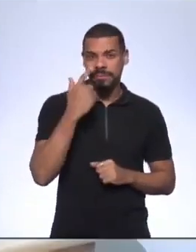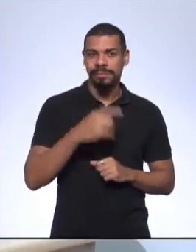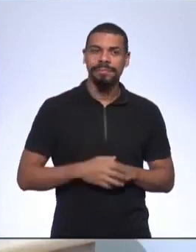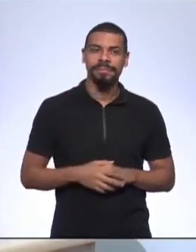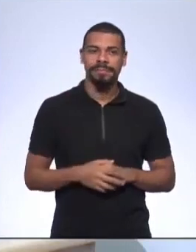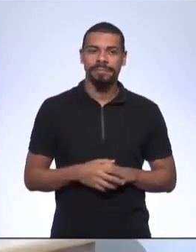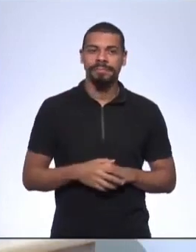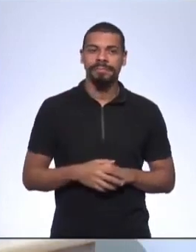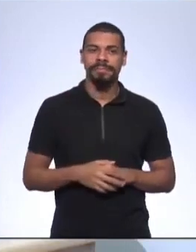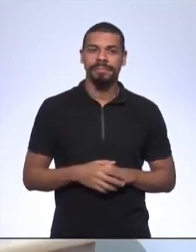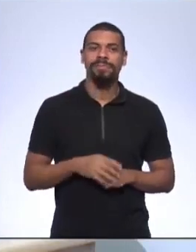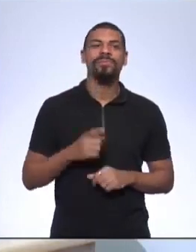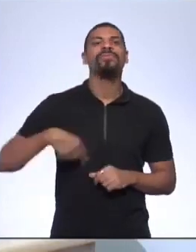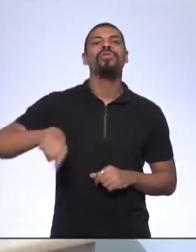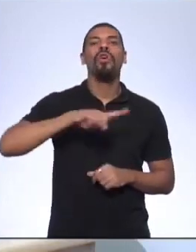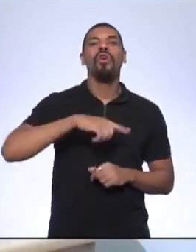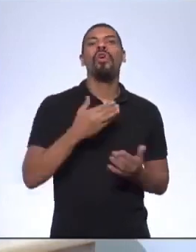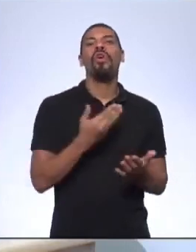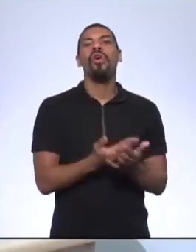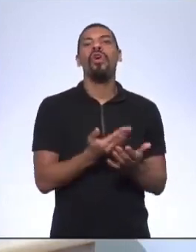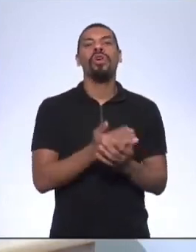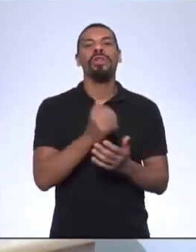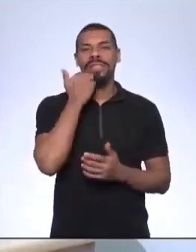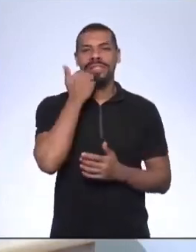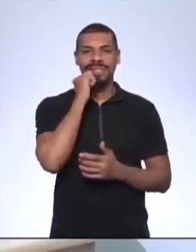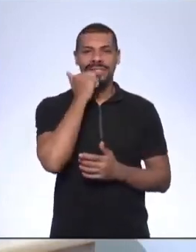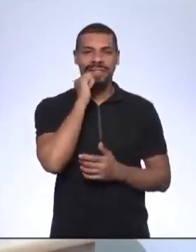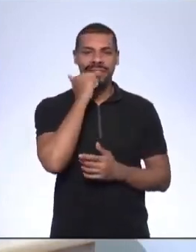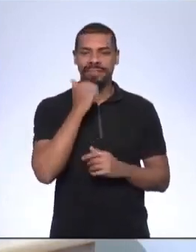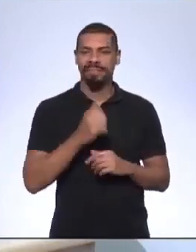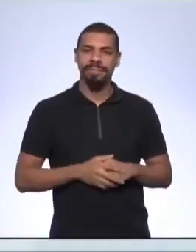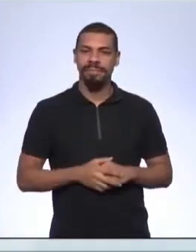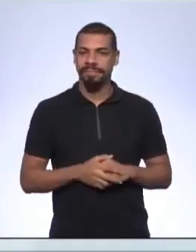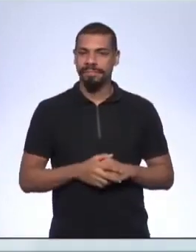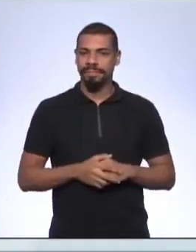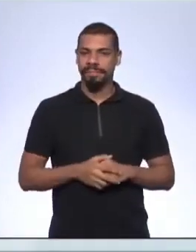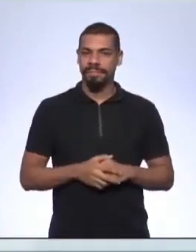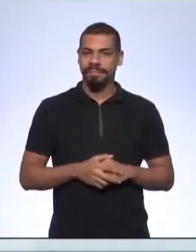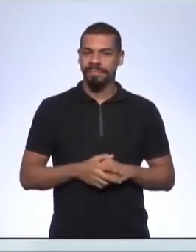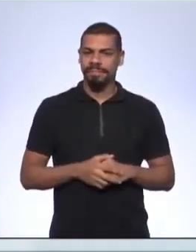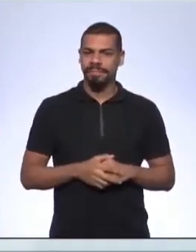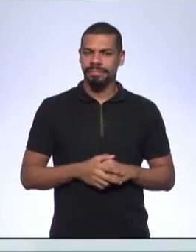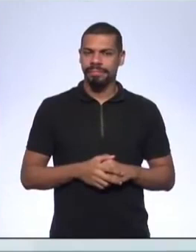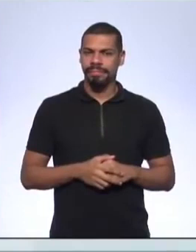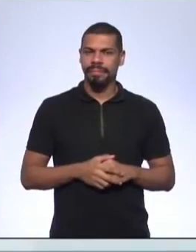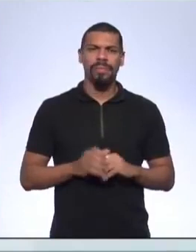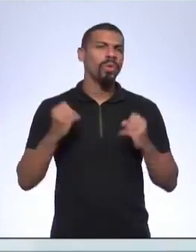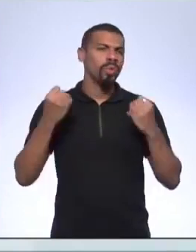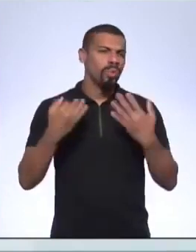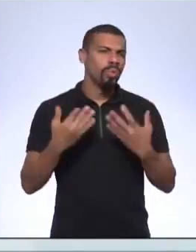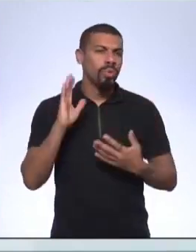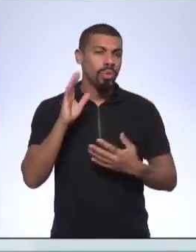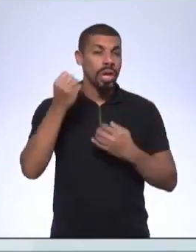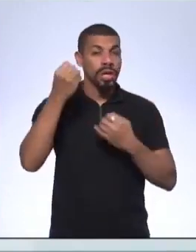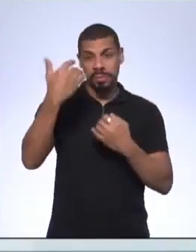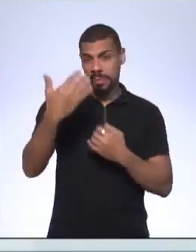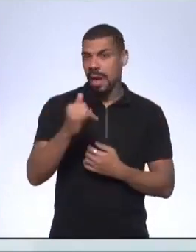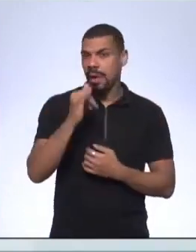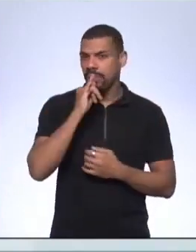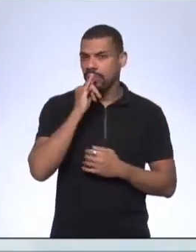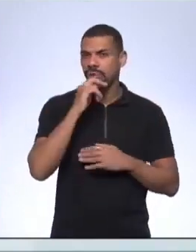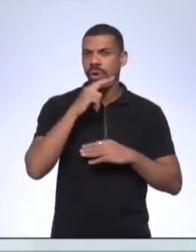aí para a nossa aula de ciências hoje. Aí vem a recomendação. Ó. Isso que eu acabei de falar para vocês sobre as